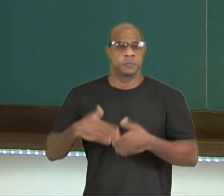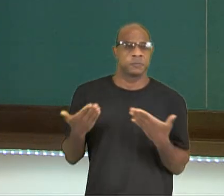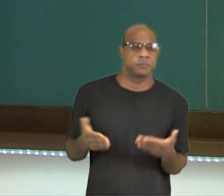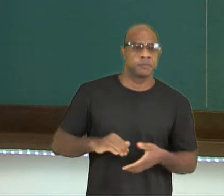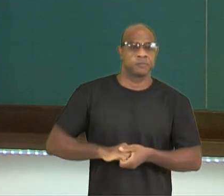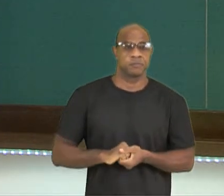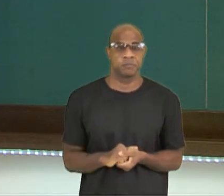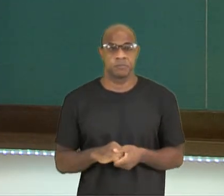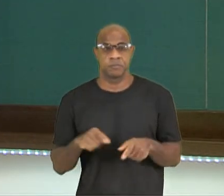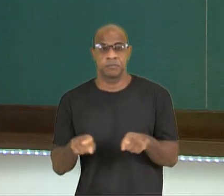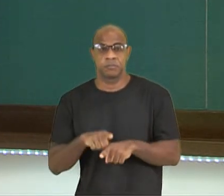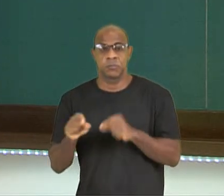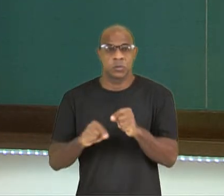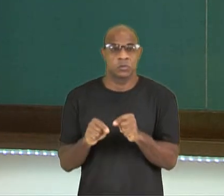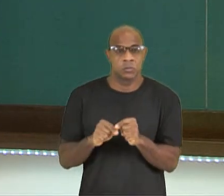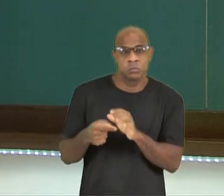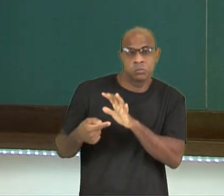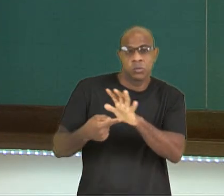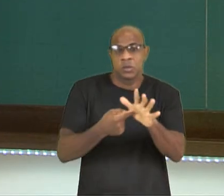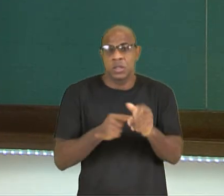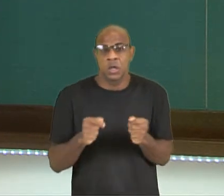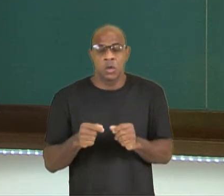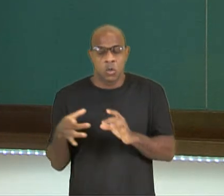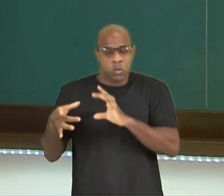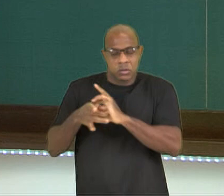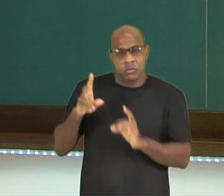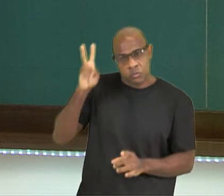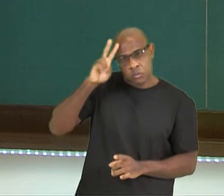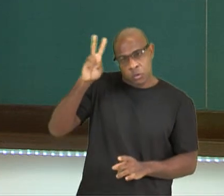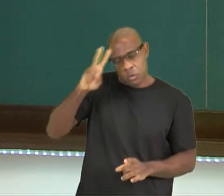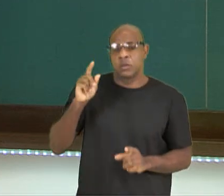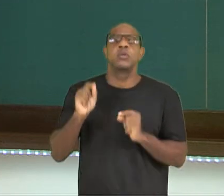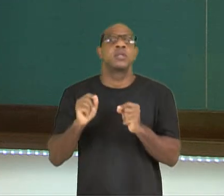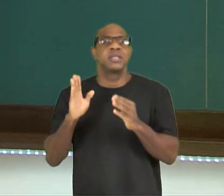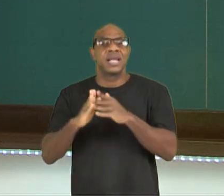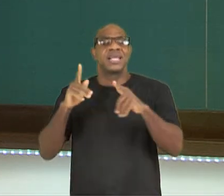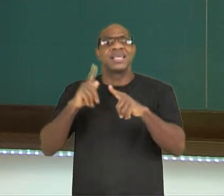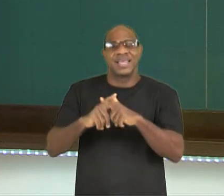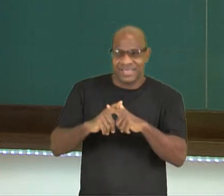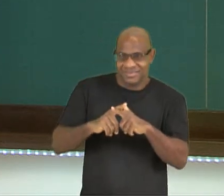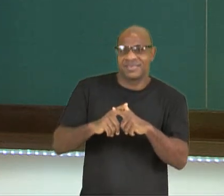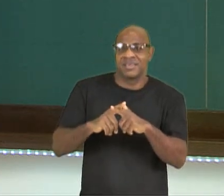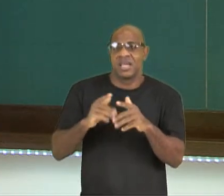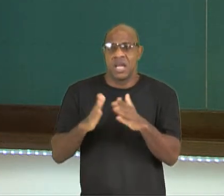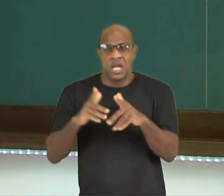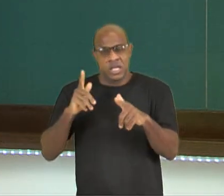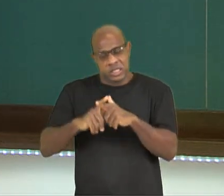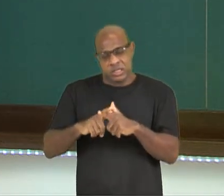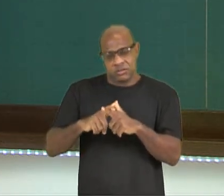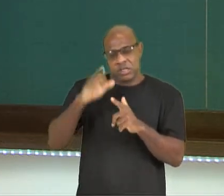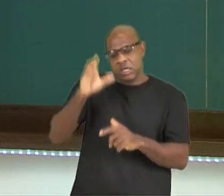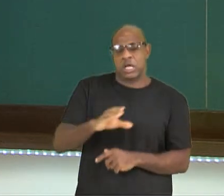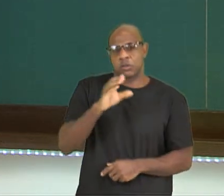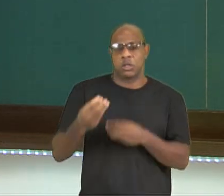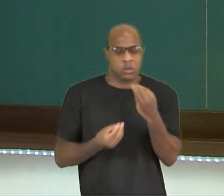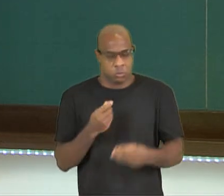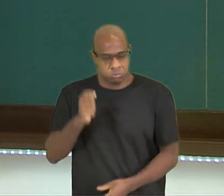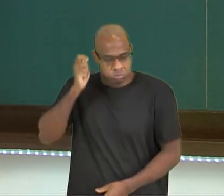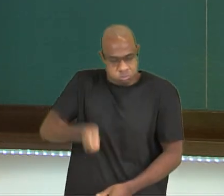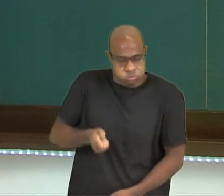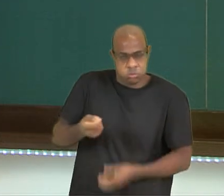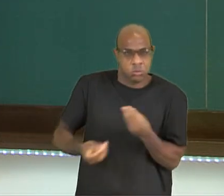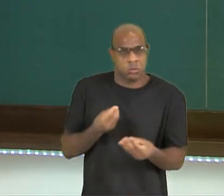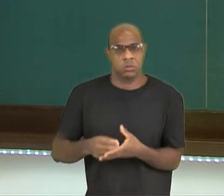renascimento, elencar o contexto histórico da igreja católica em função desse renascimento, ou o renascimento